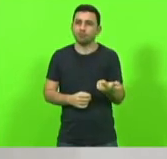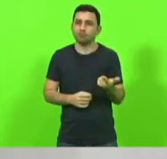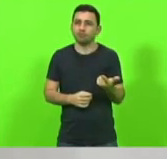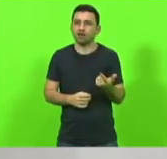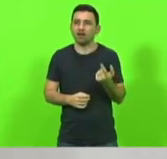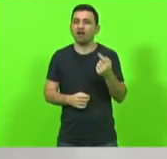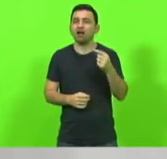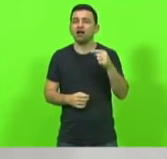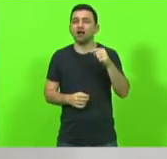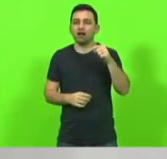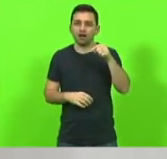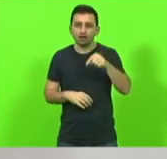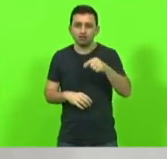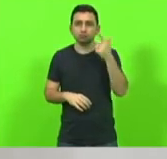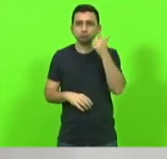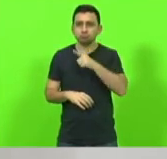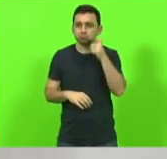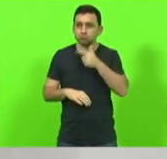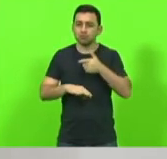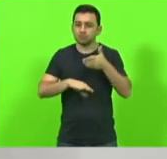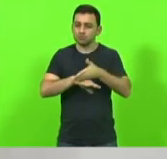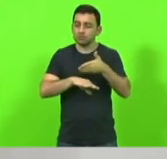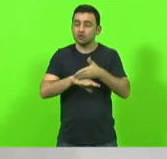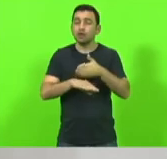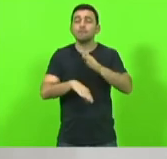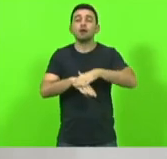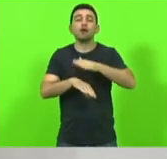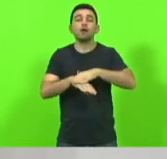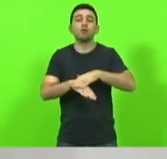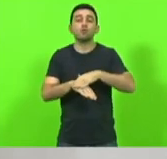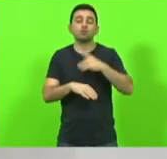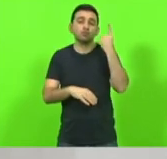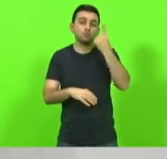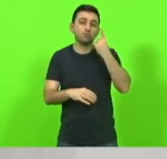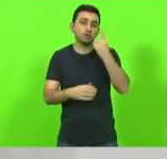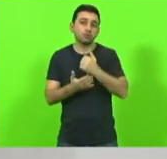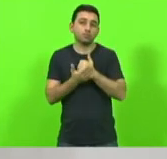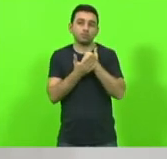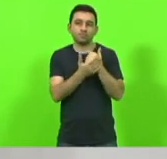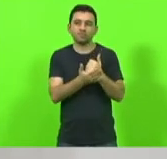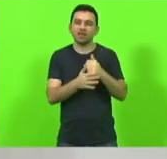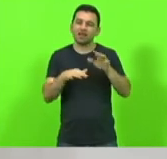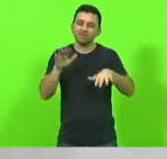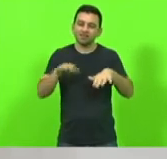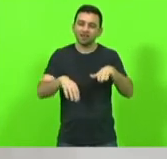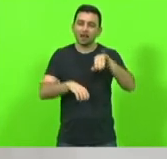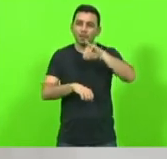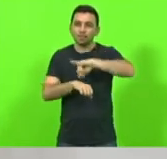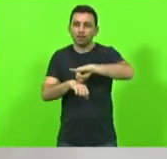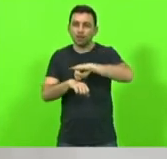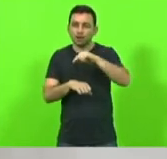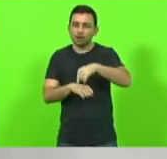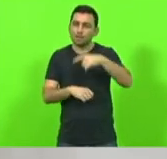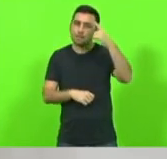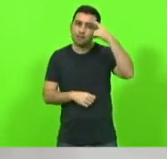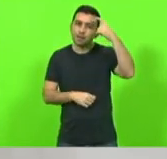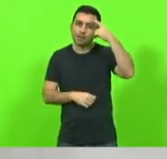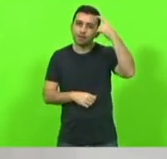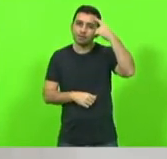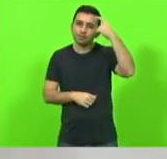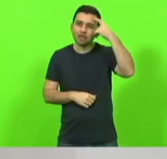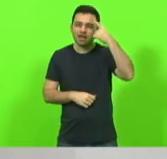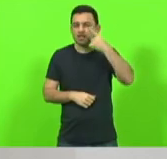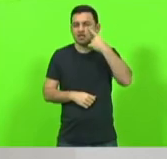a participação dos deputados. Pode alguém aqui da capital achar que isso não